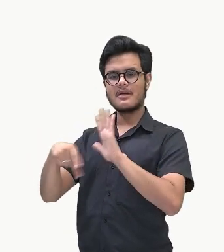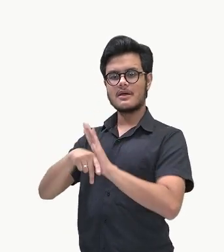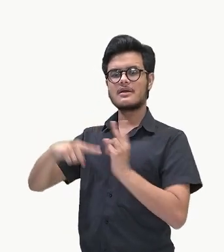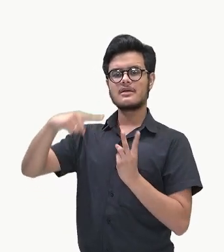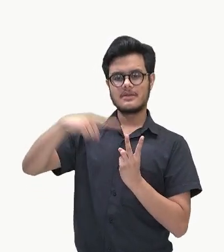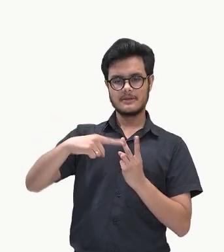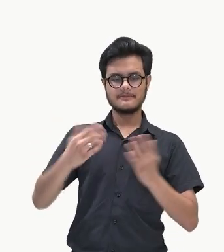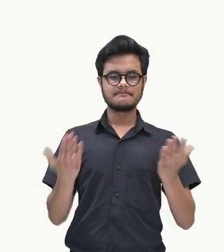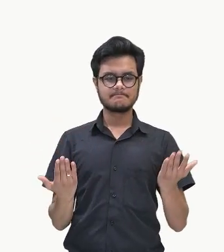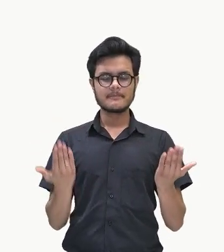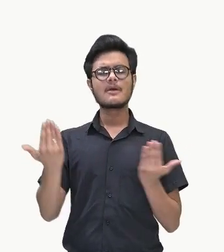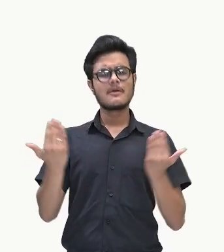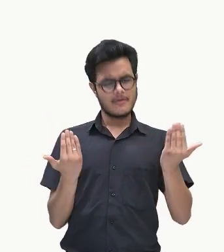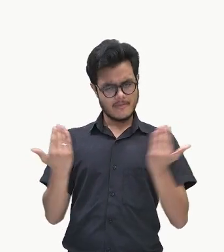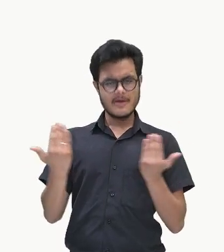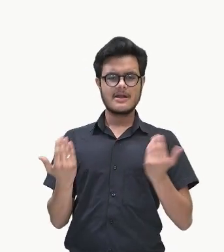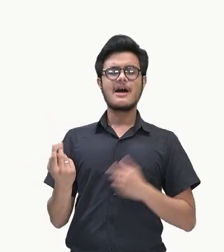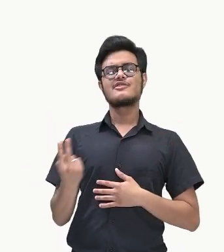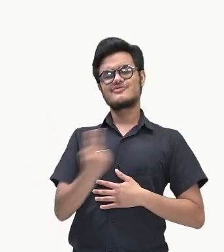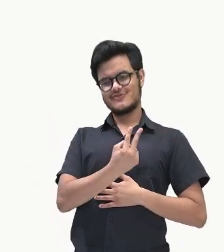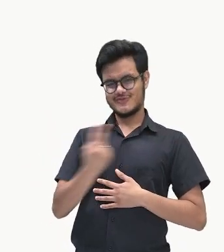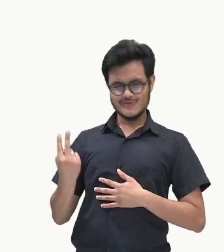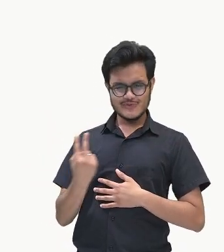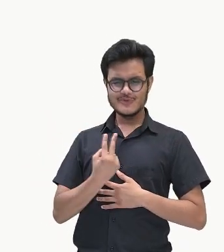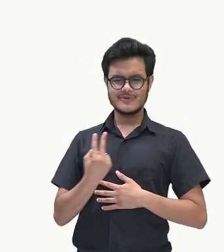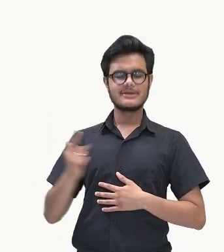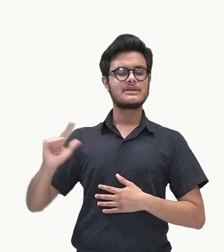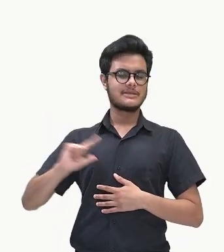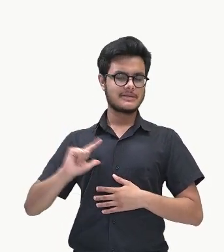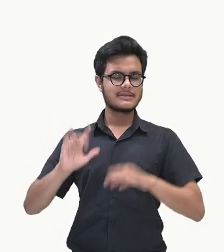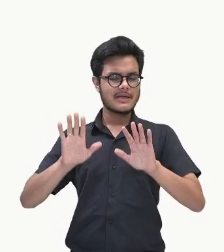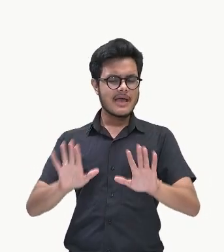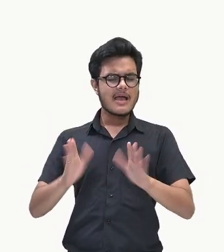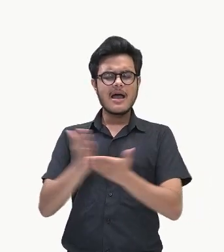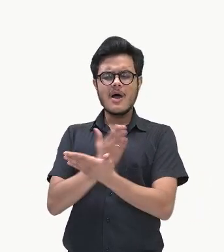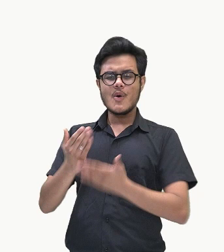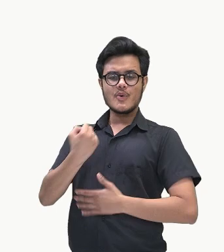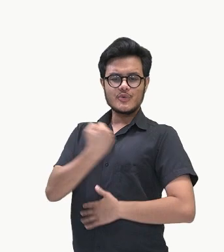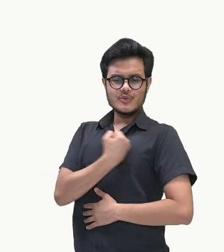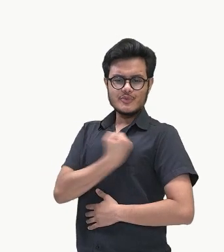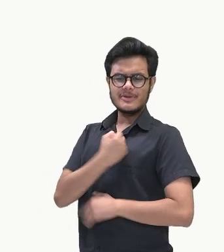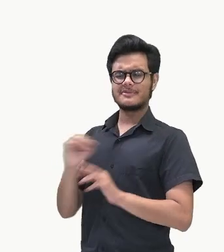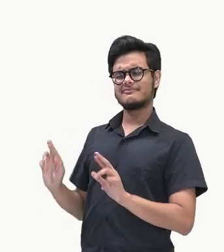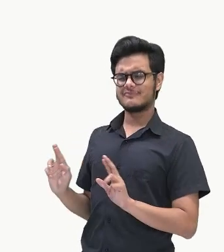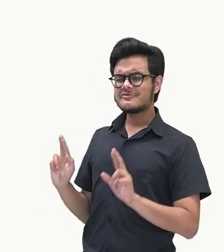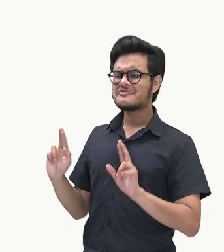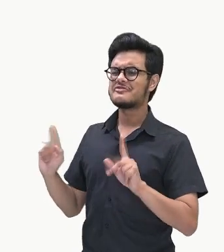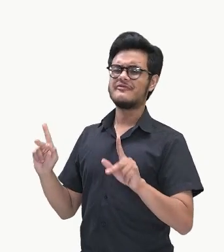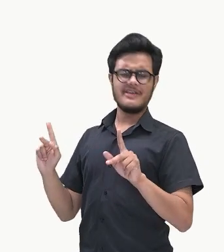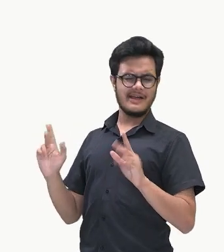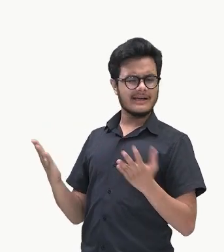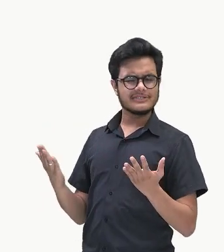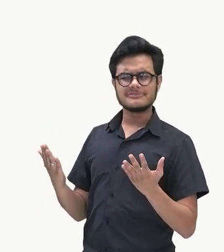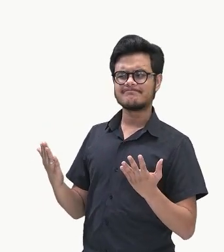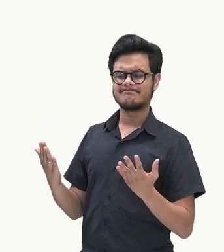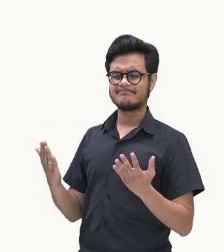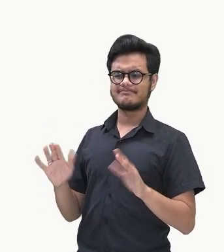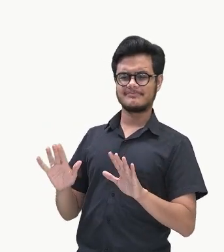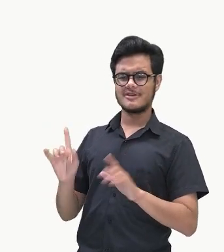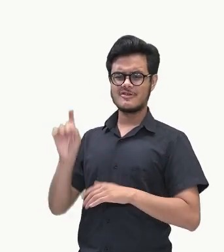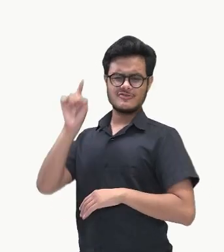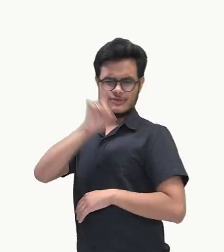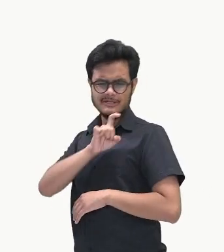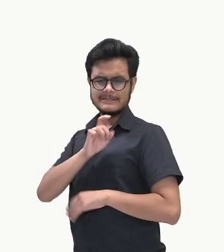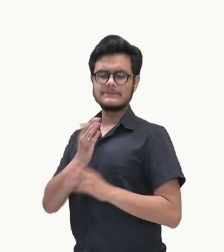radiciação, para comparar as raízes que produzem números irracionais, ou seja, aquelas